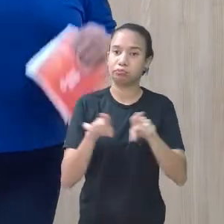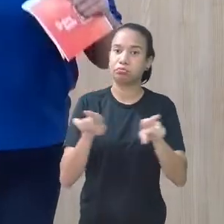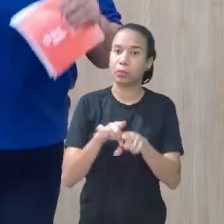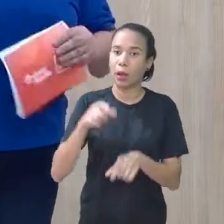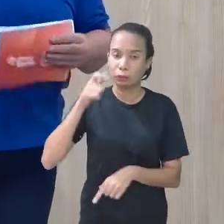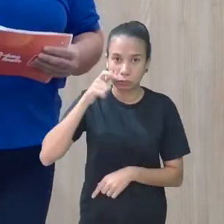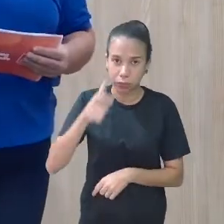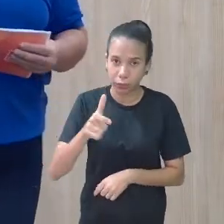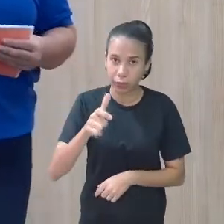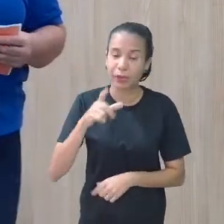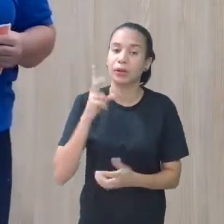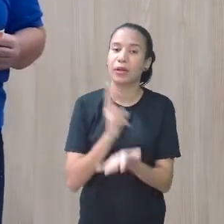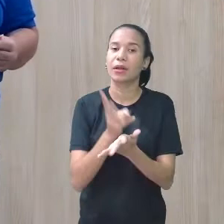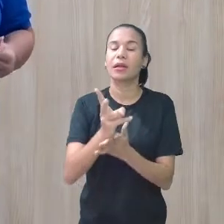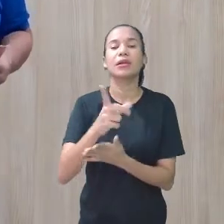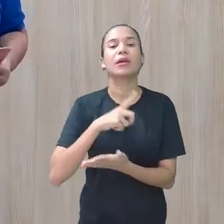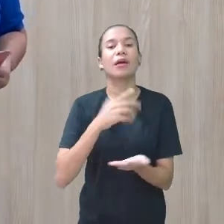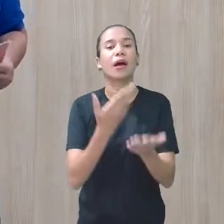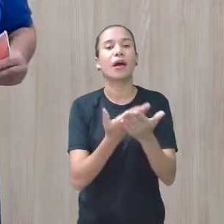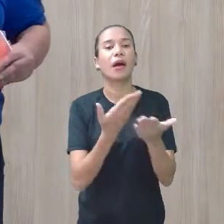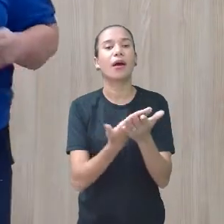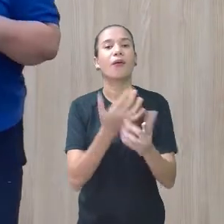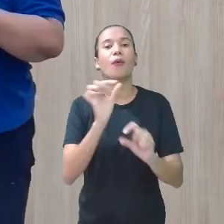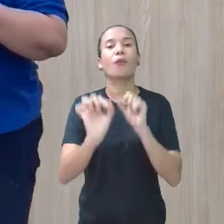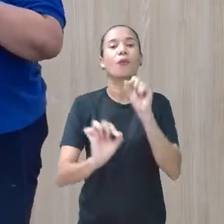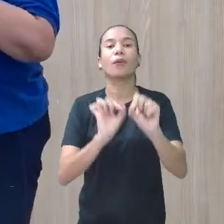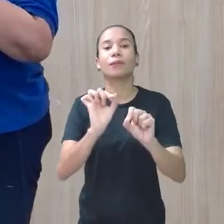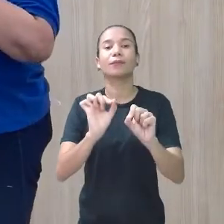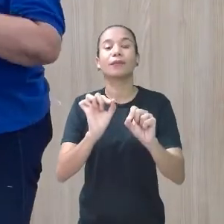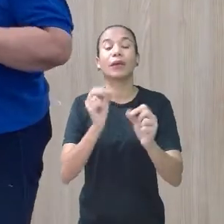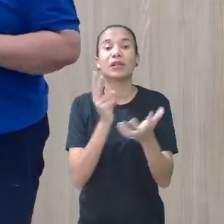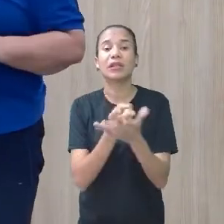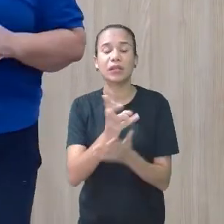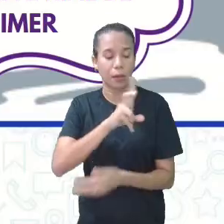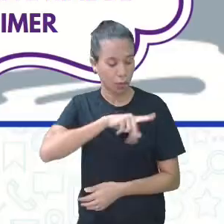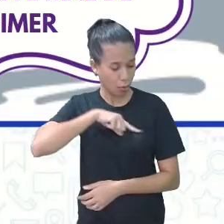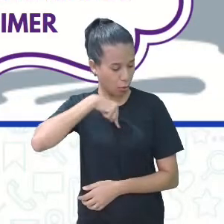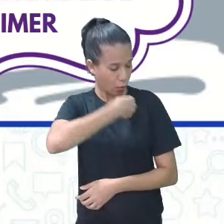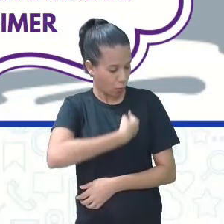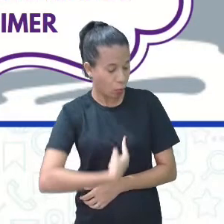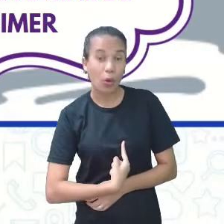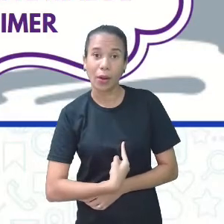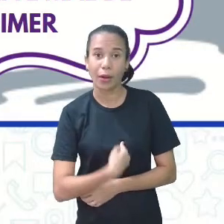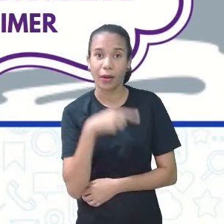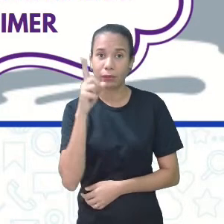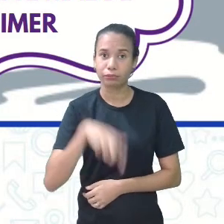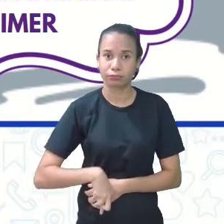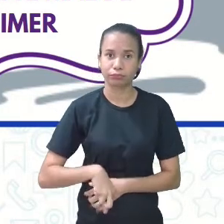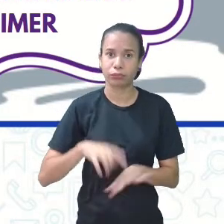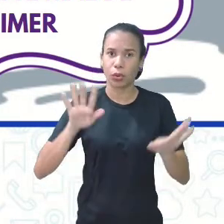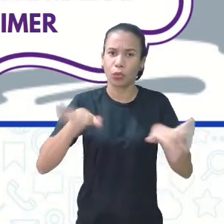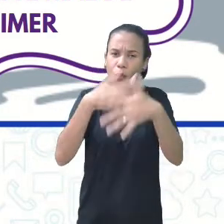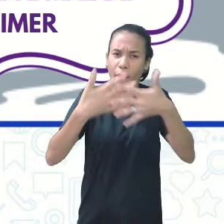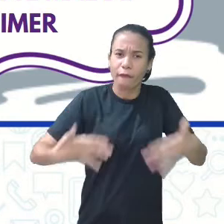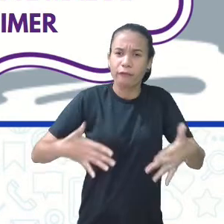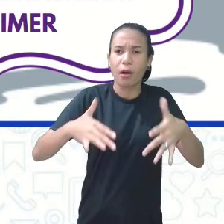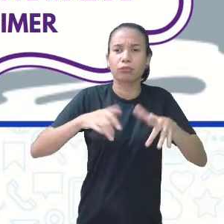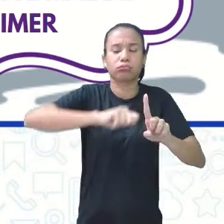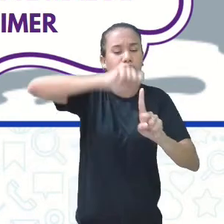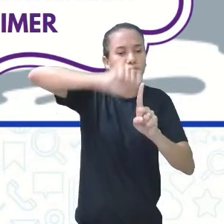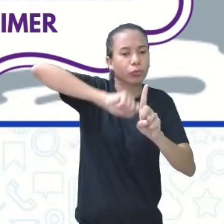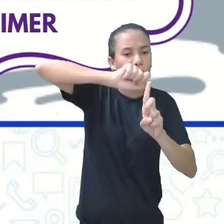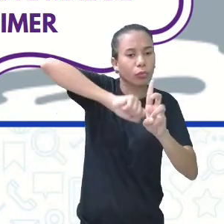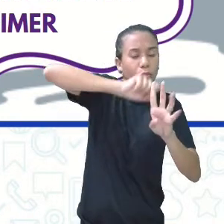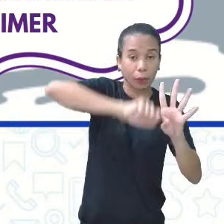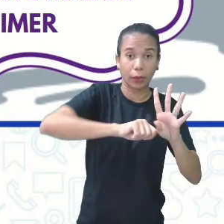interessante que sempre vai aparecer nas nossas aulas é essas campanhas, né? o que a gente vai fazer em relação a cada